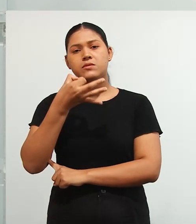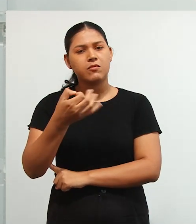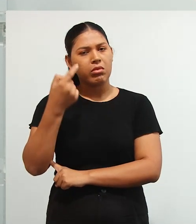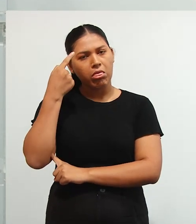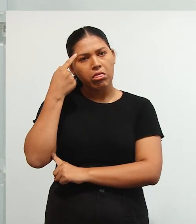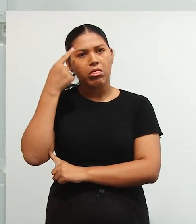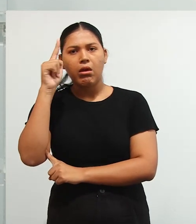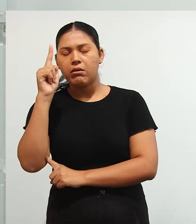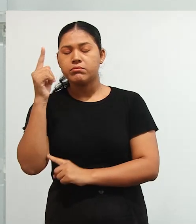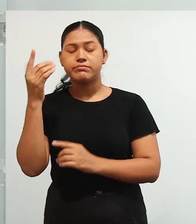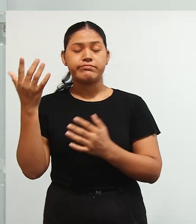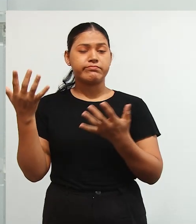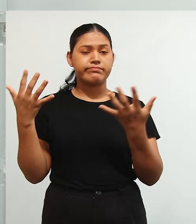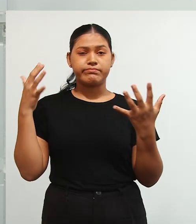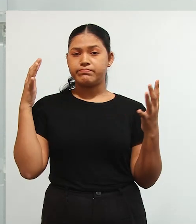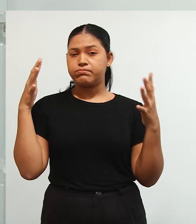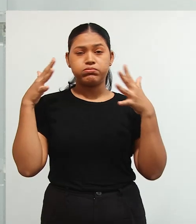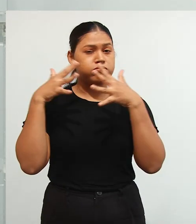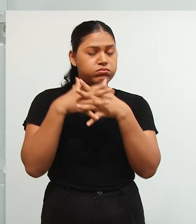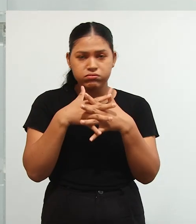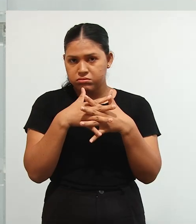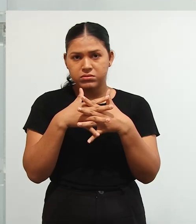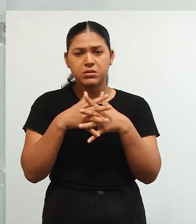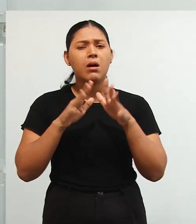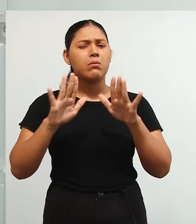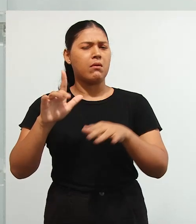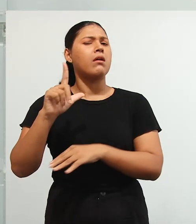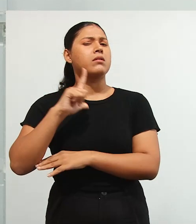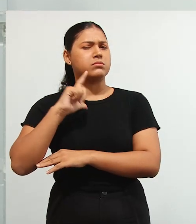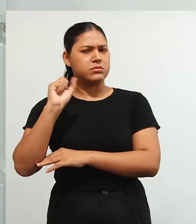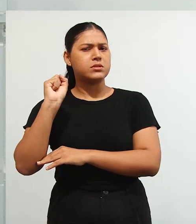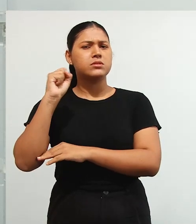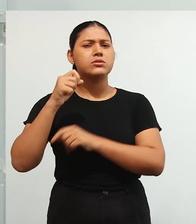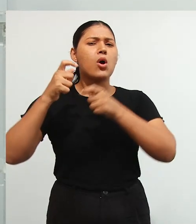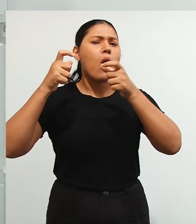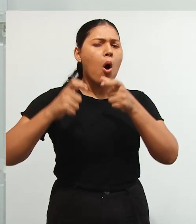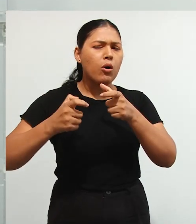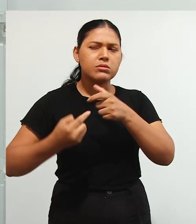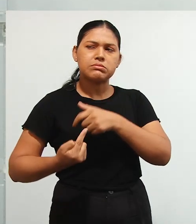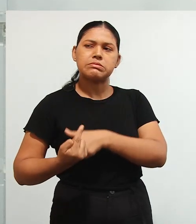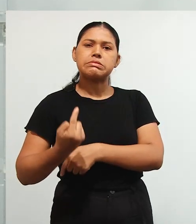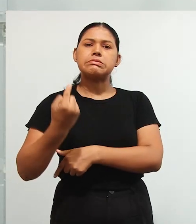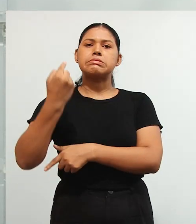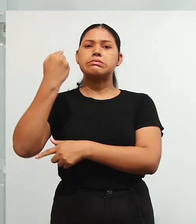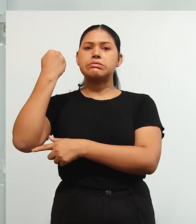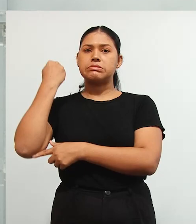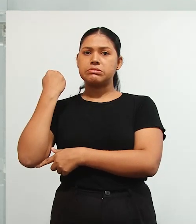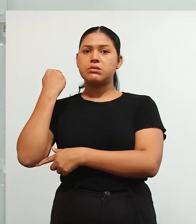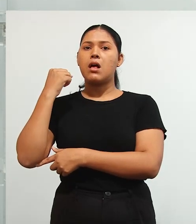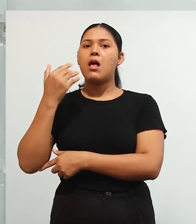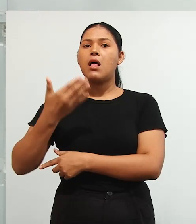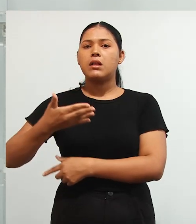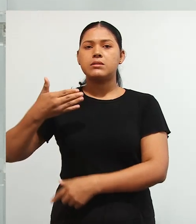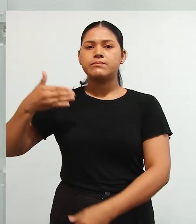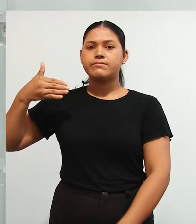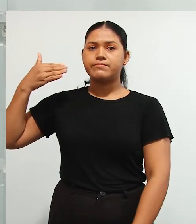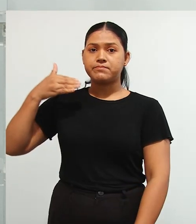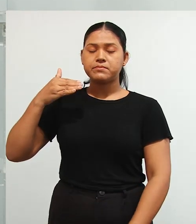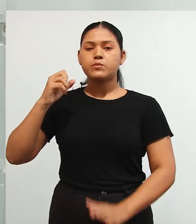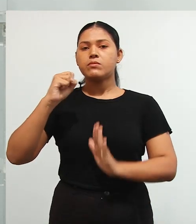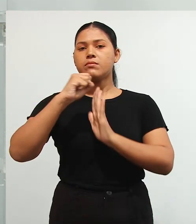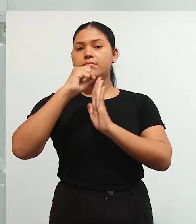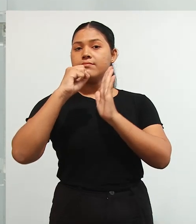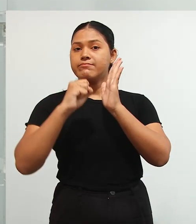que estão completamente fora do lugar, elas têm uma origem. E a origem está nas décadas iniciais do